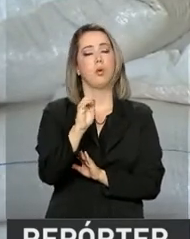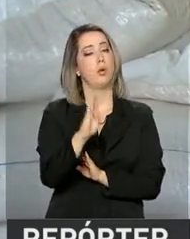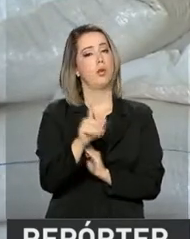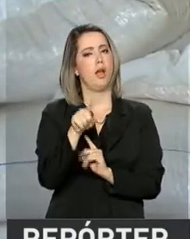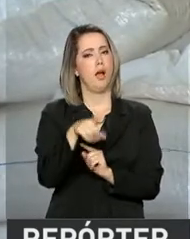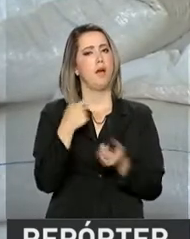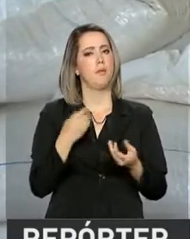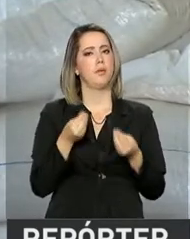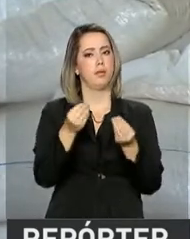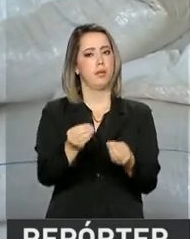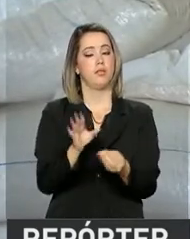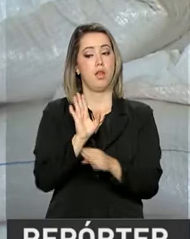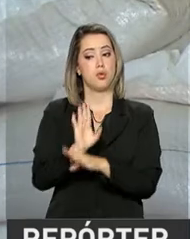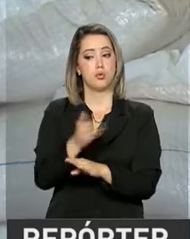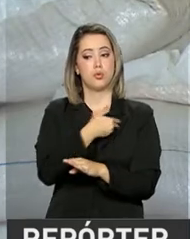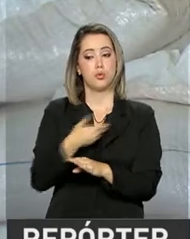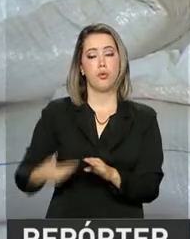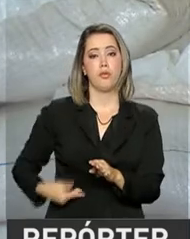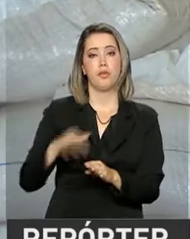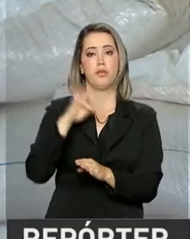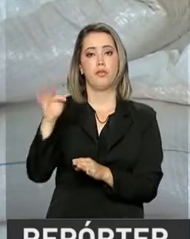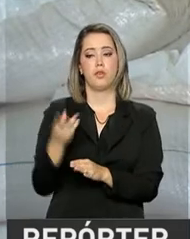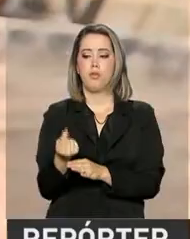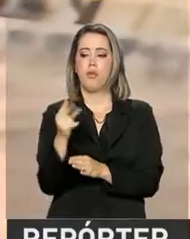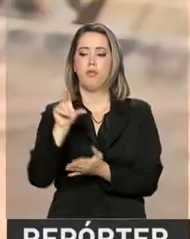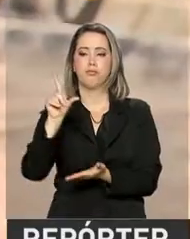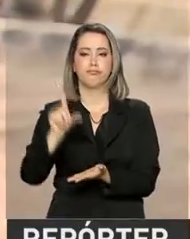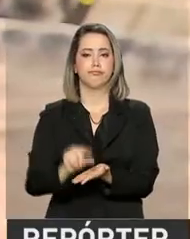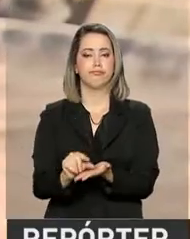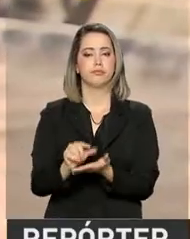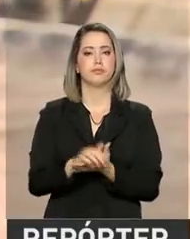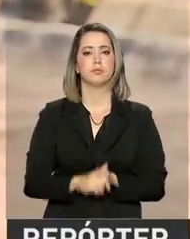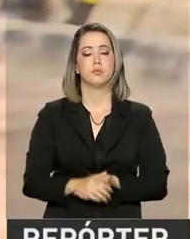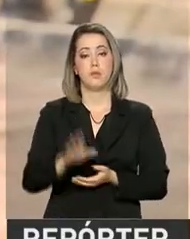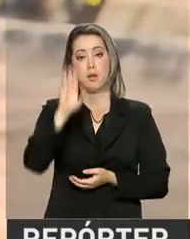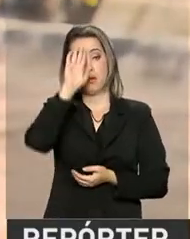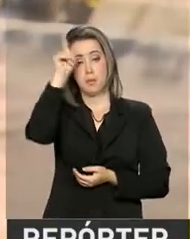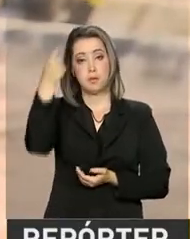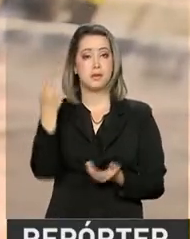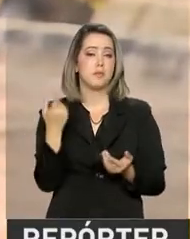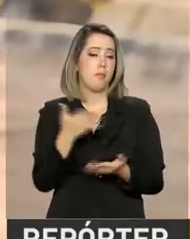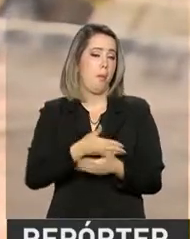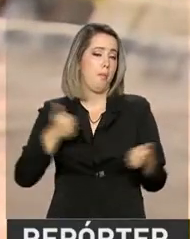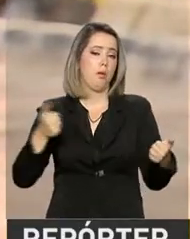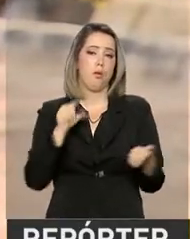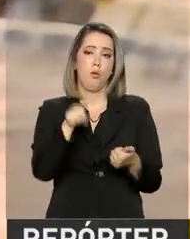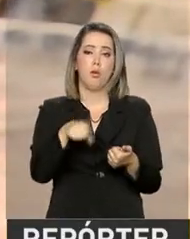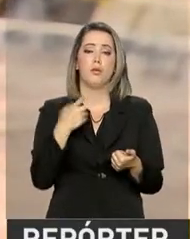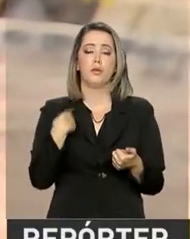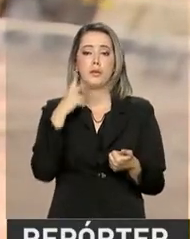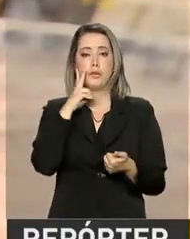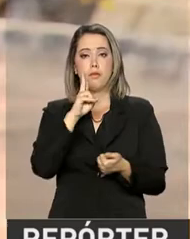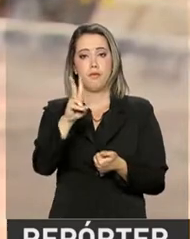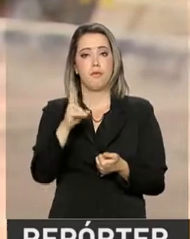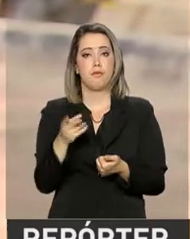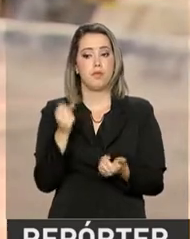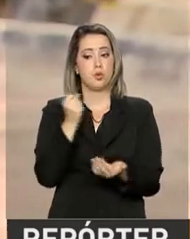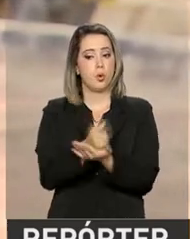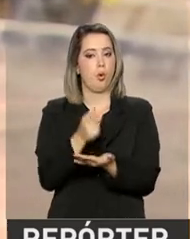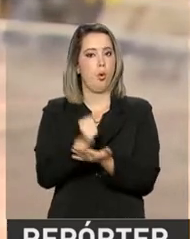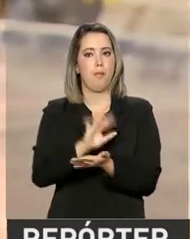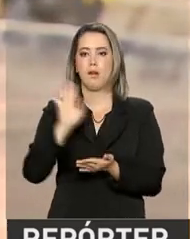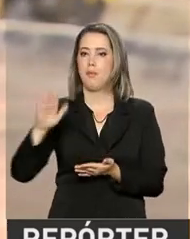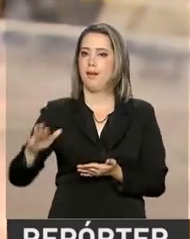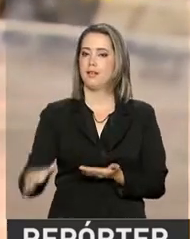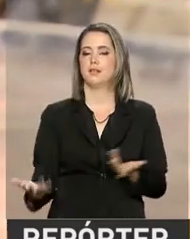garante ao criador preço mais baixo que no mercado a principal vantagem a fazenda vê em comprar um meio mais em conta que